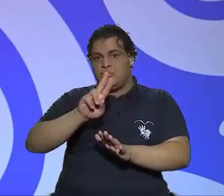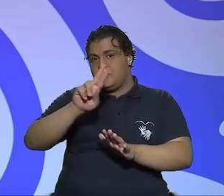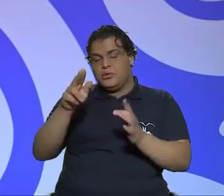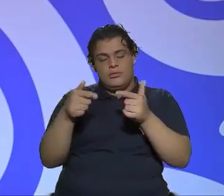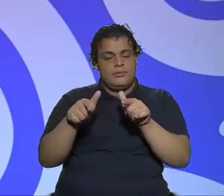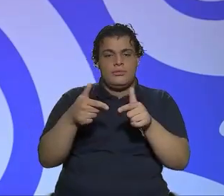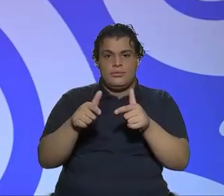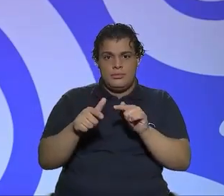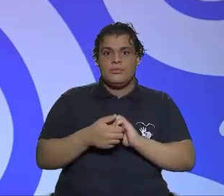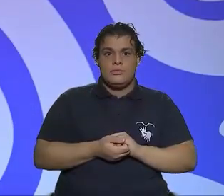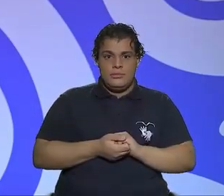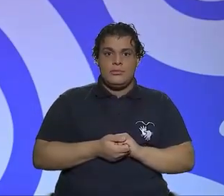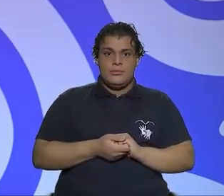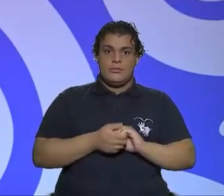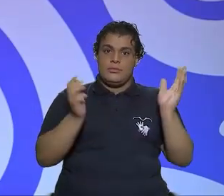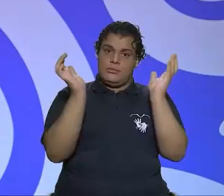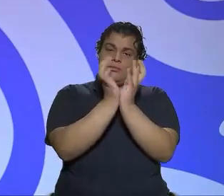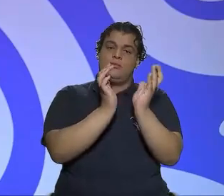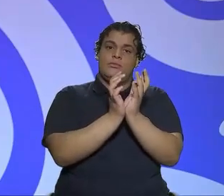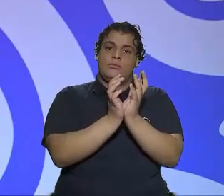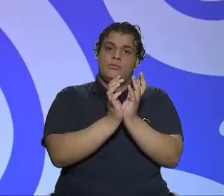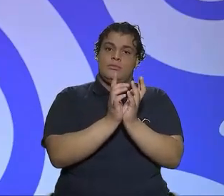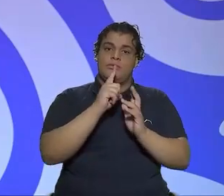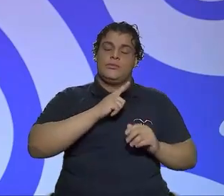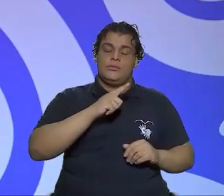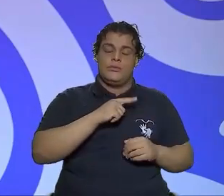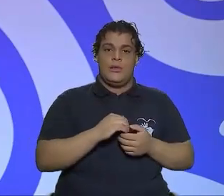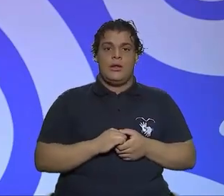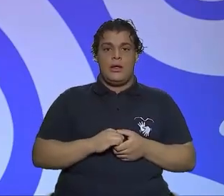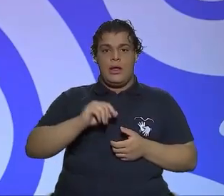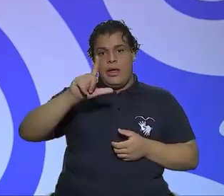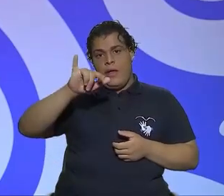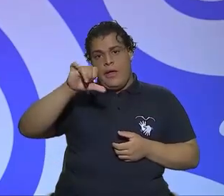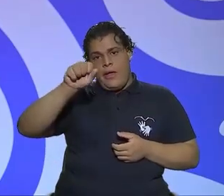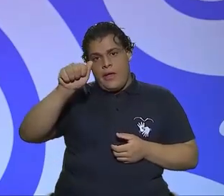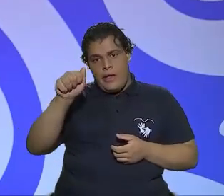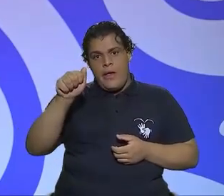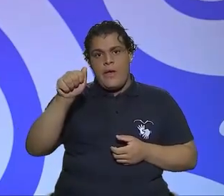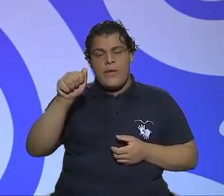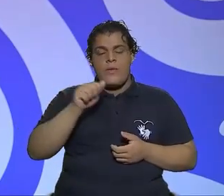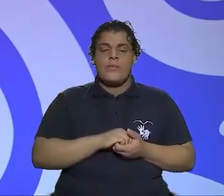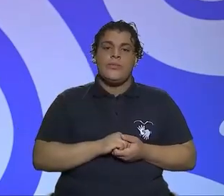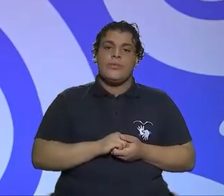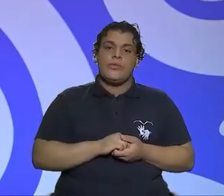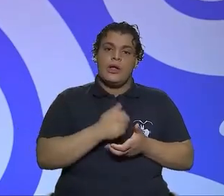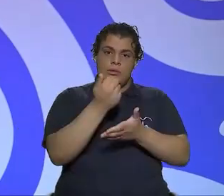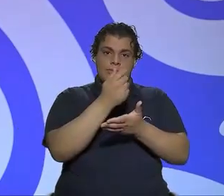jurados. A comissão julgadora do prêmio foi composta por Lisa Alves, escritora e